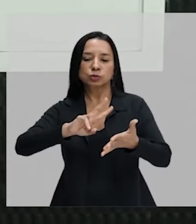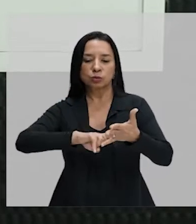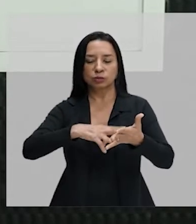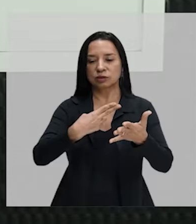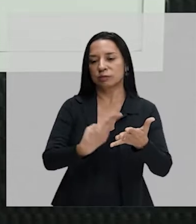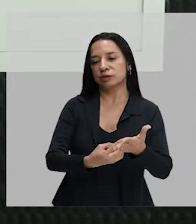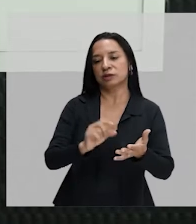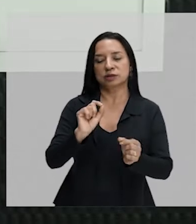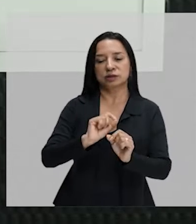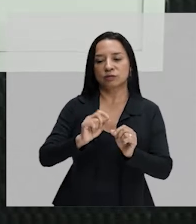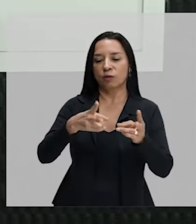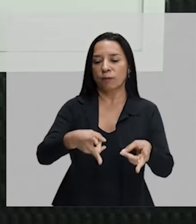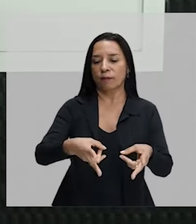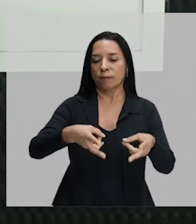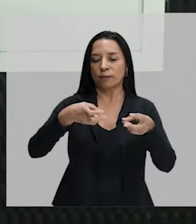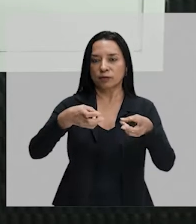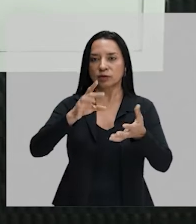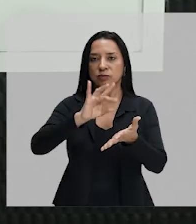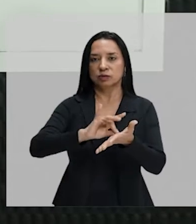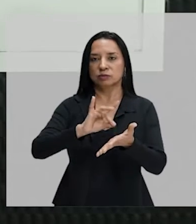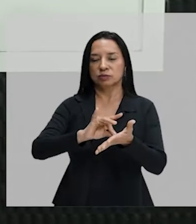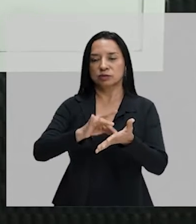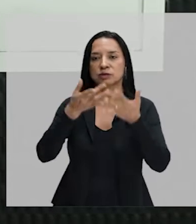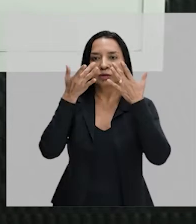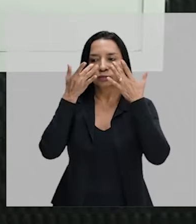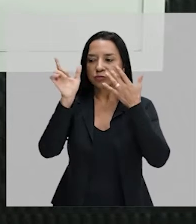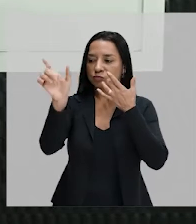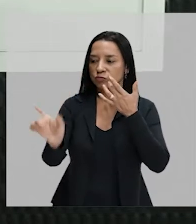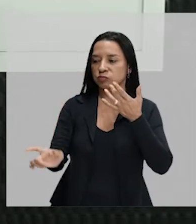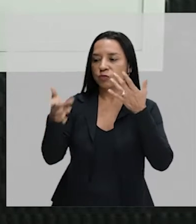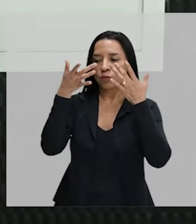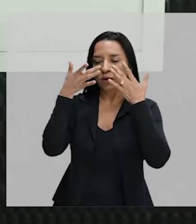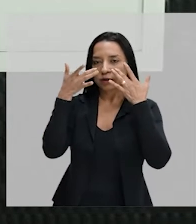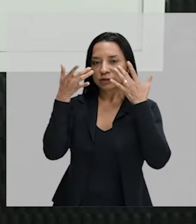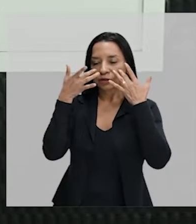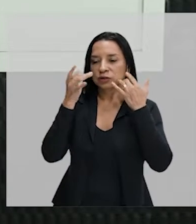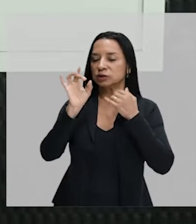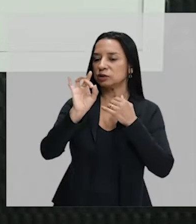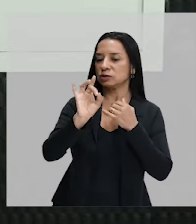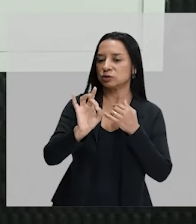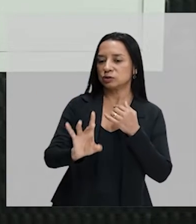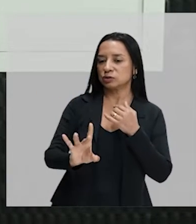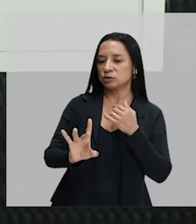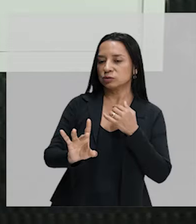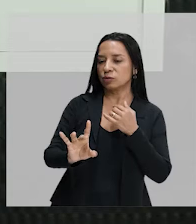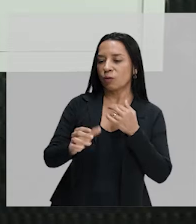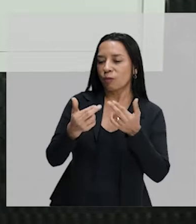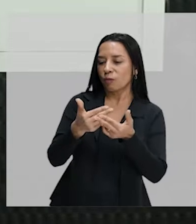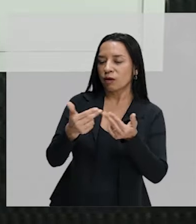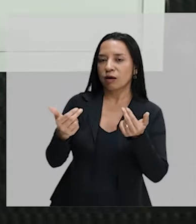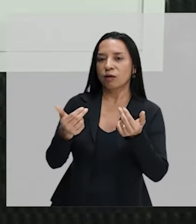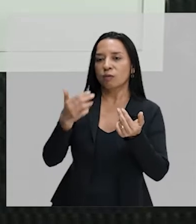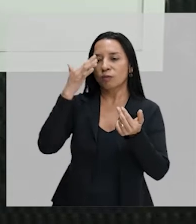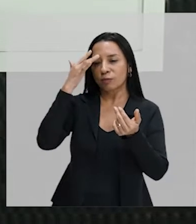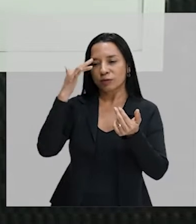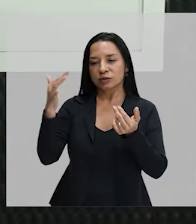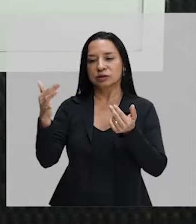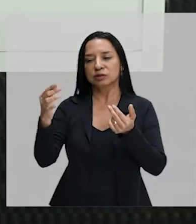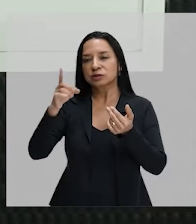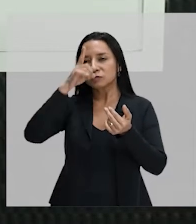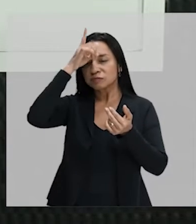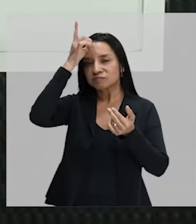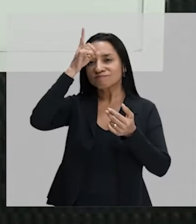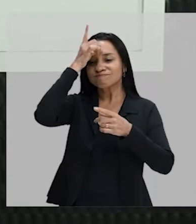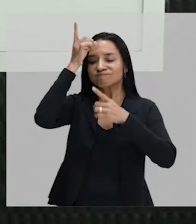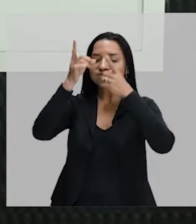realidade. O artista, ele não é somente algo imaginativo, criativo